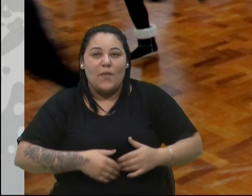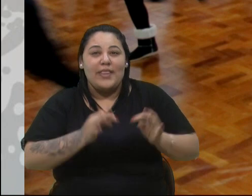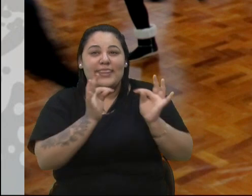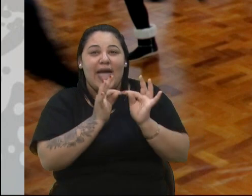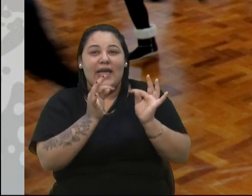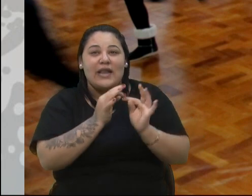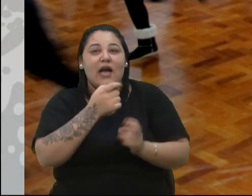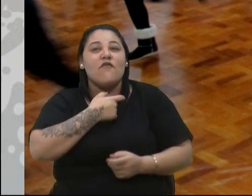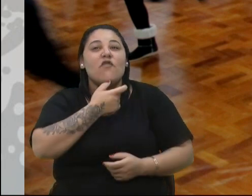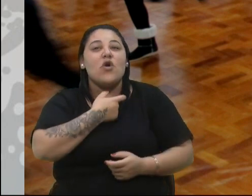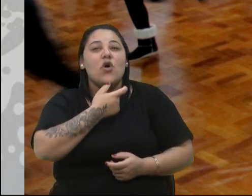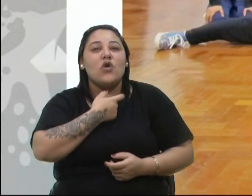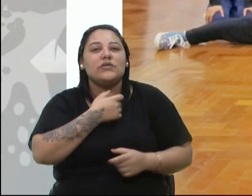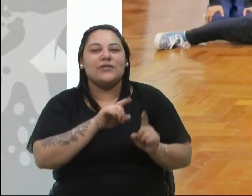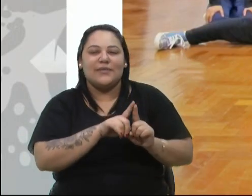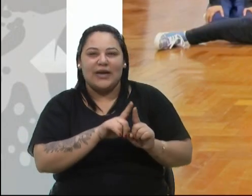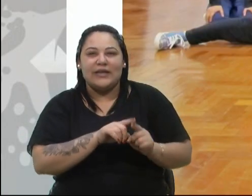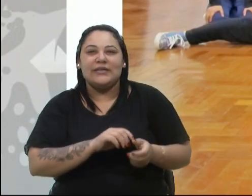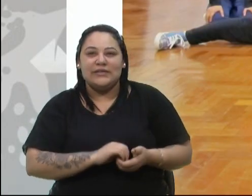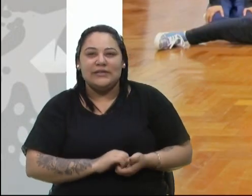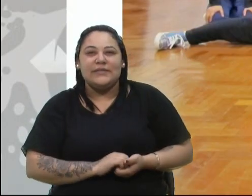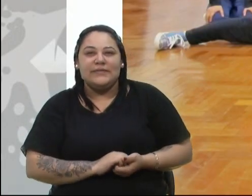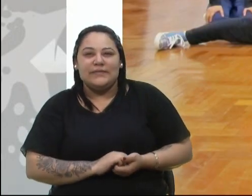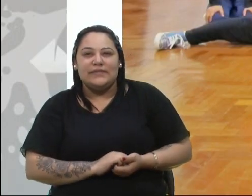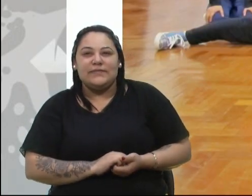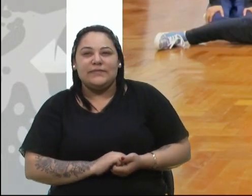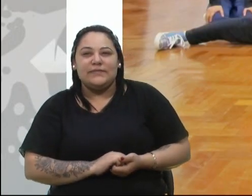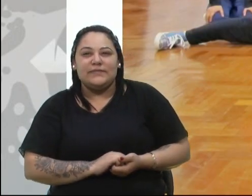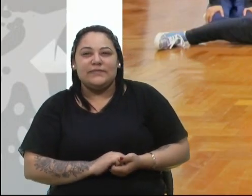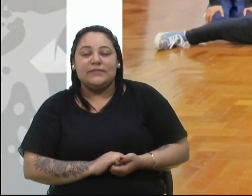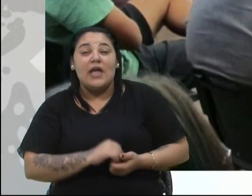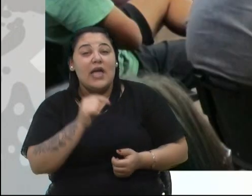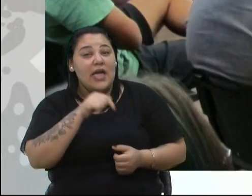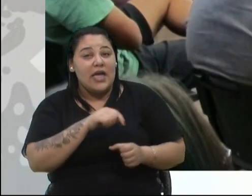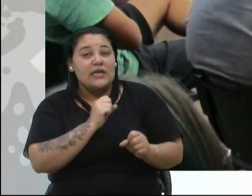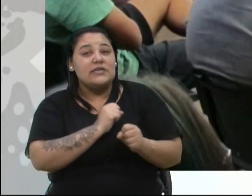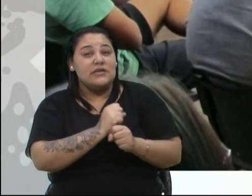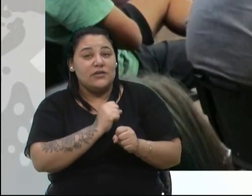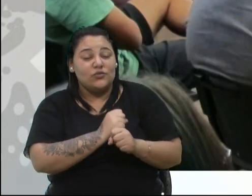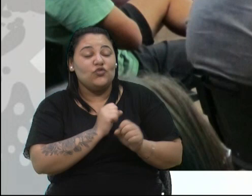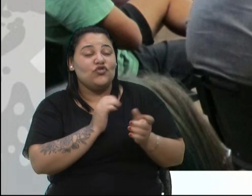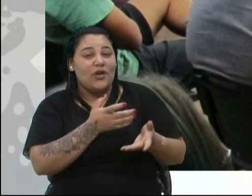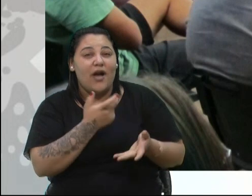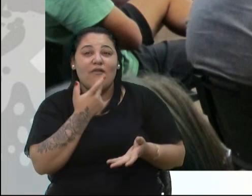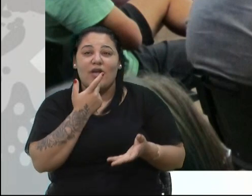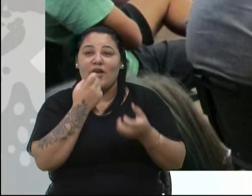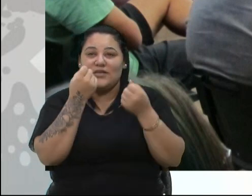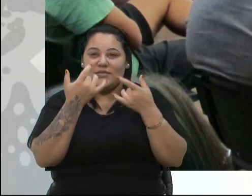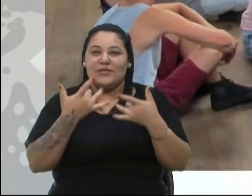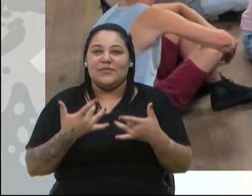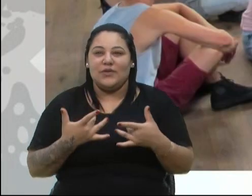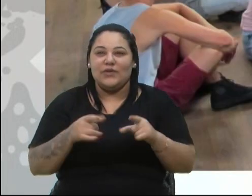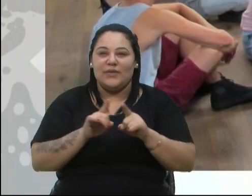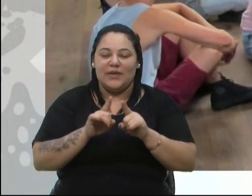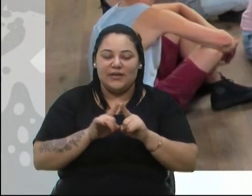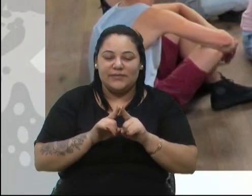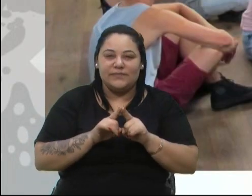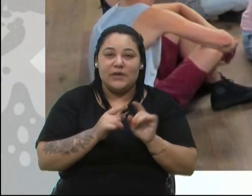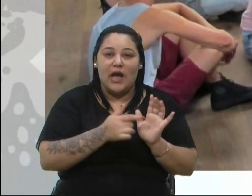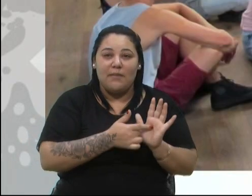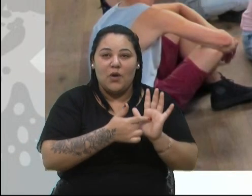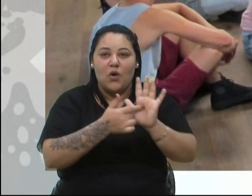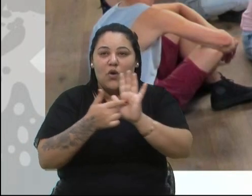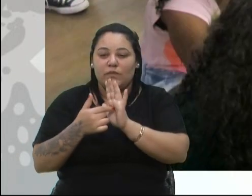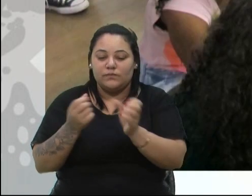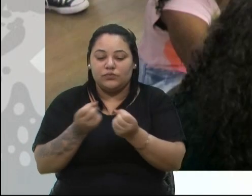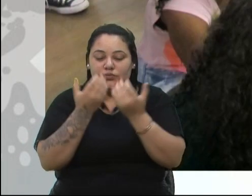vocal. E, especificamente desse ano, então, a gente falou aqui já da exposição de 10 anos que fizemos no